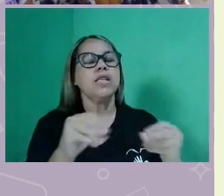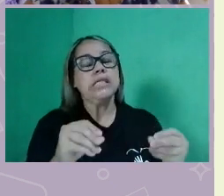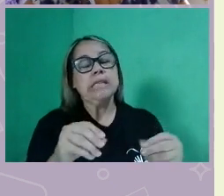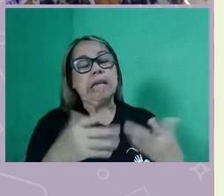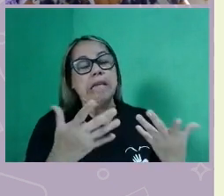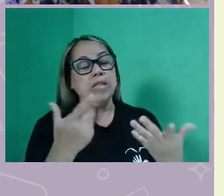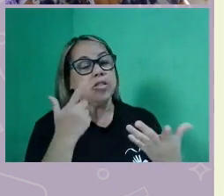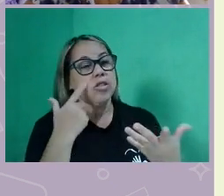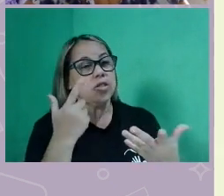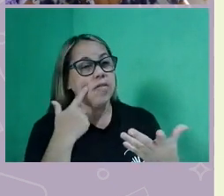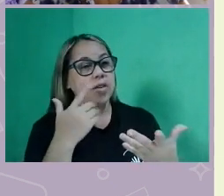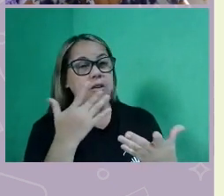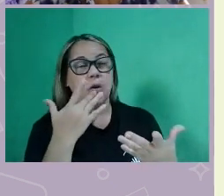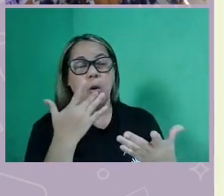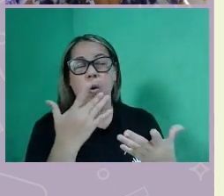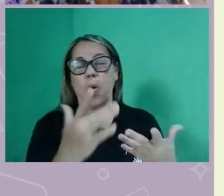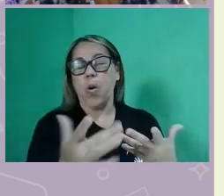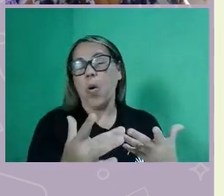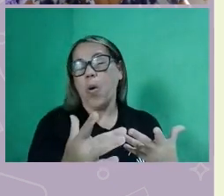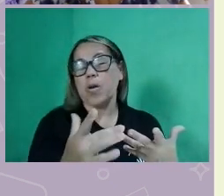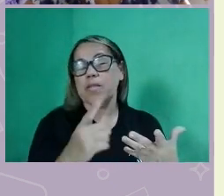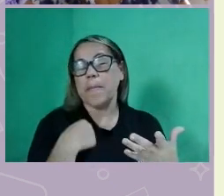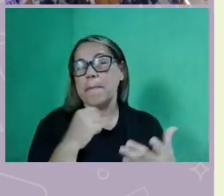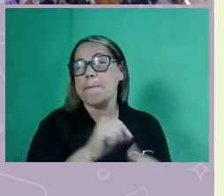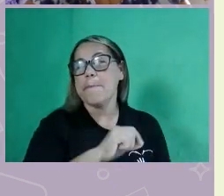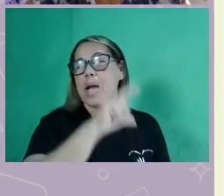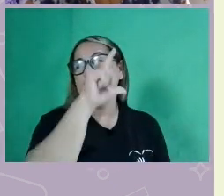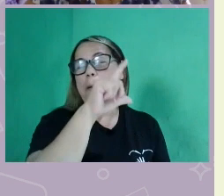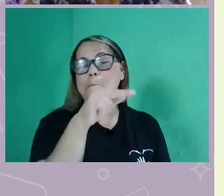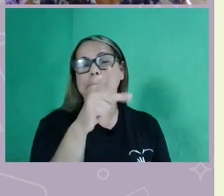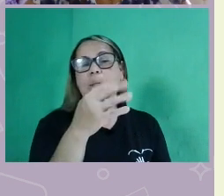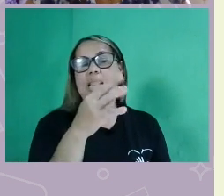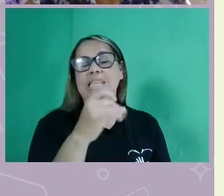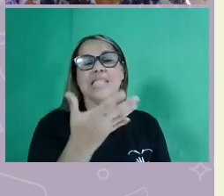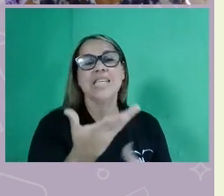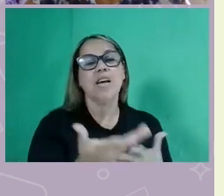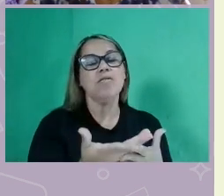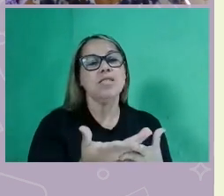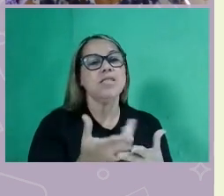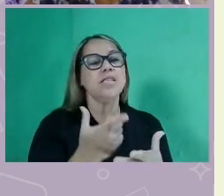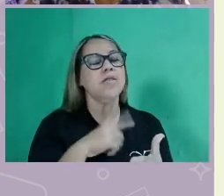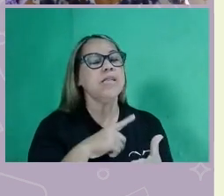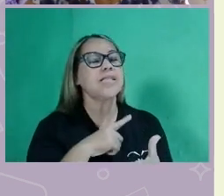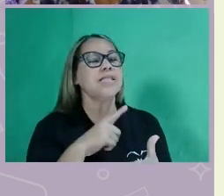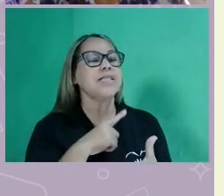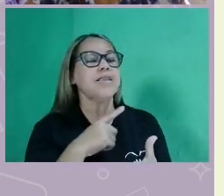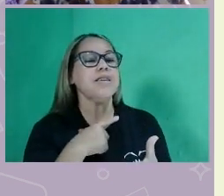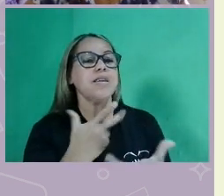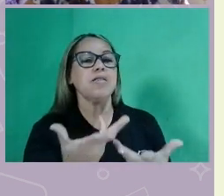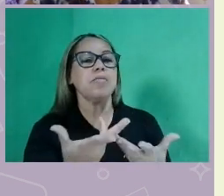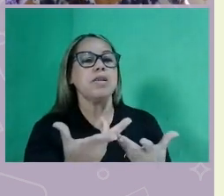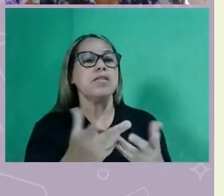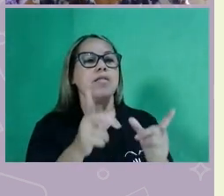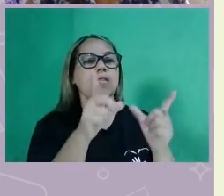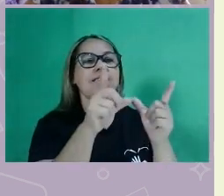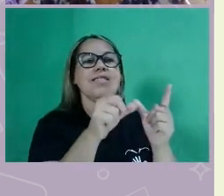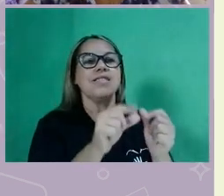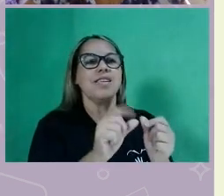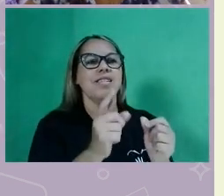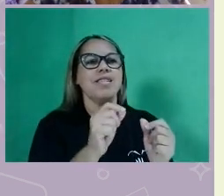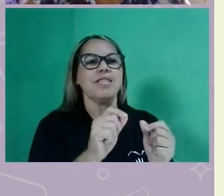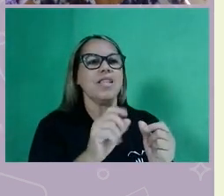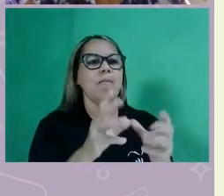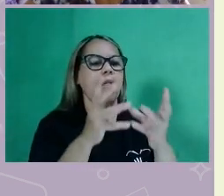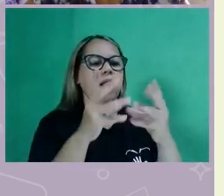pelo ouro ter o maior potencial de redução tá certo ele tem o maior potencial para se reduzir e não para se